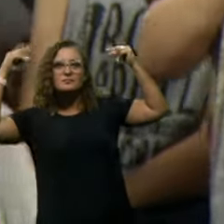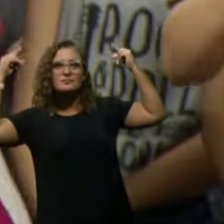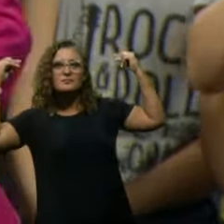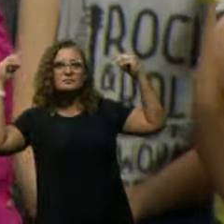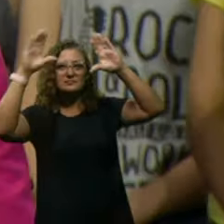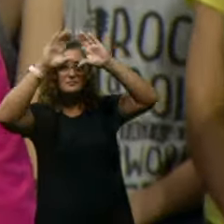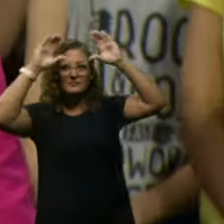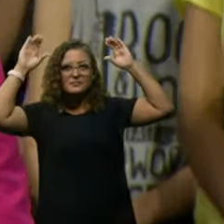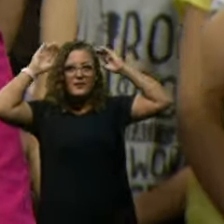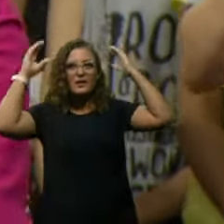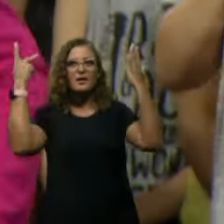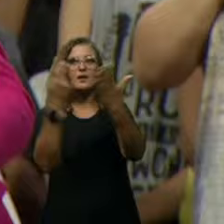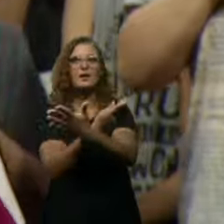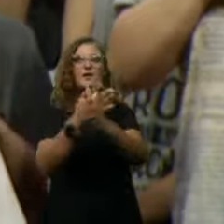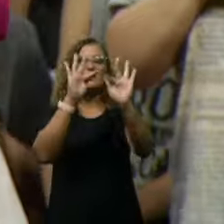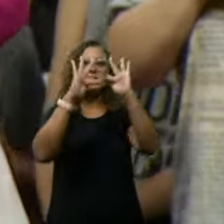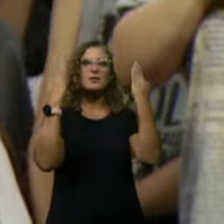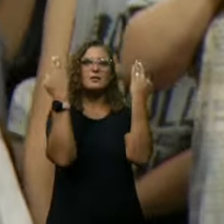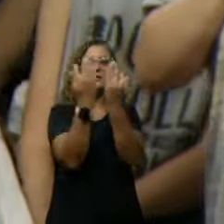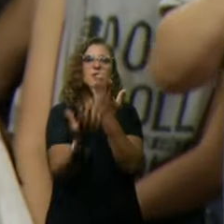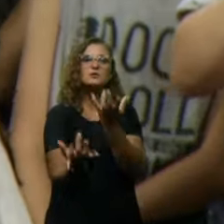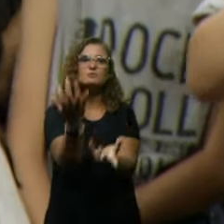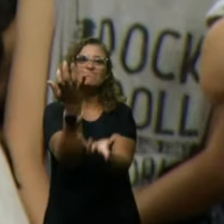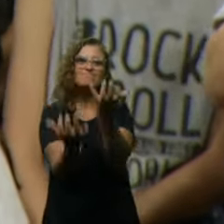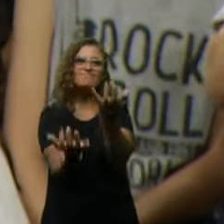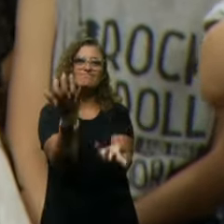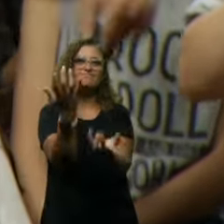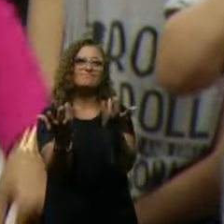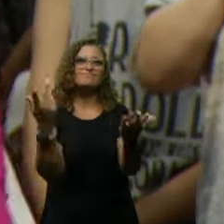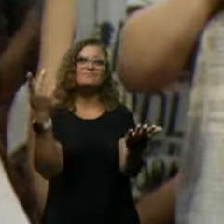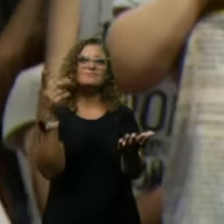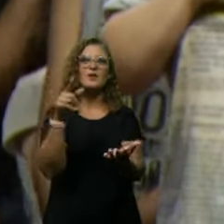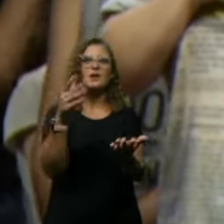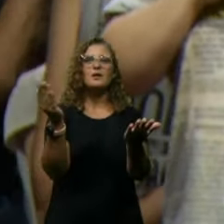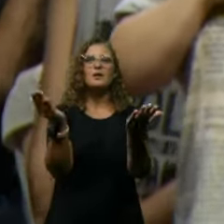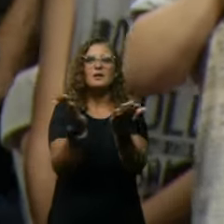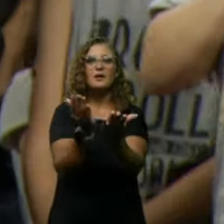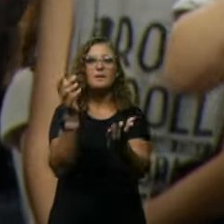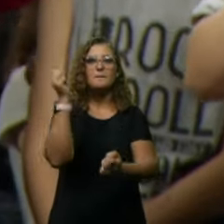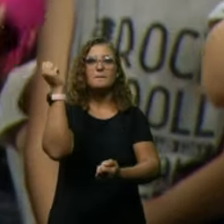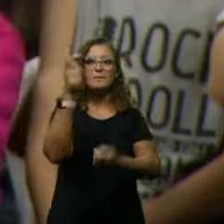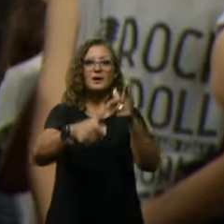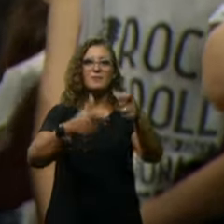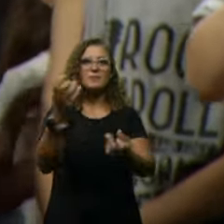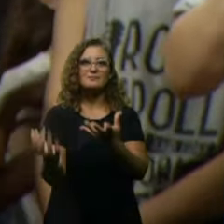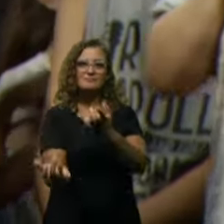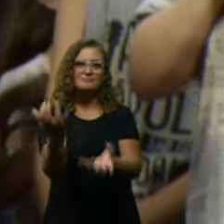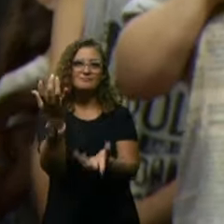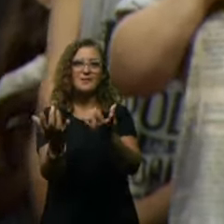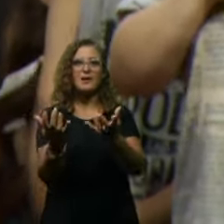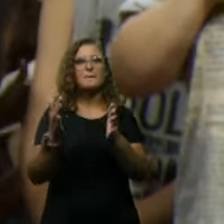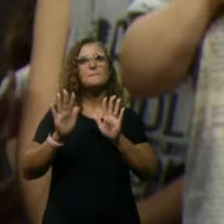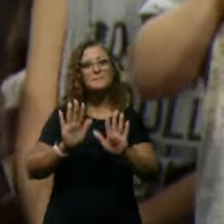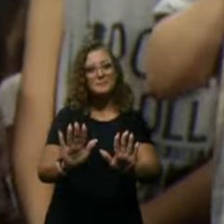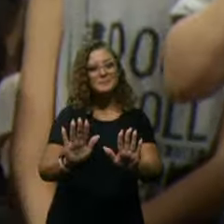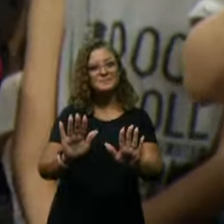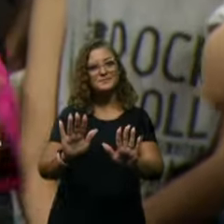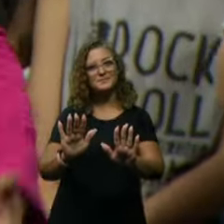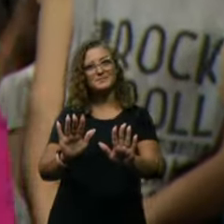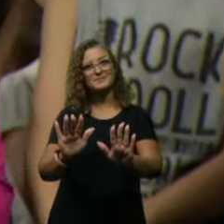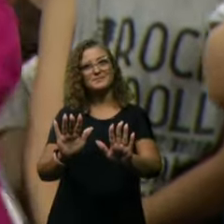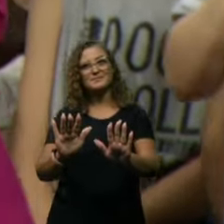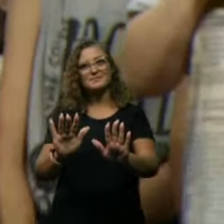e então não Governador perguntava que ouço é esse de canção no Coliseu não mandei queimar os homens nascer assim